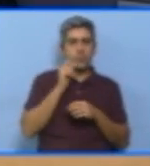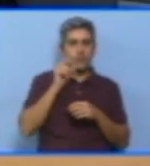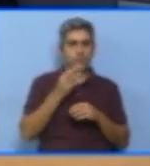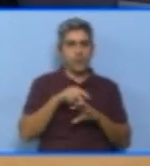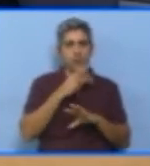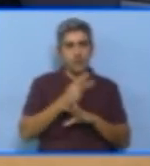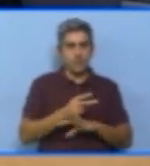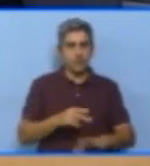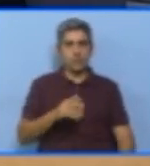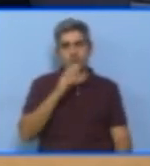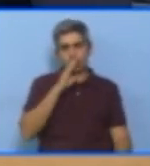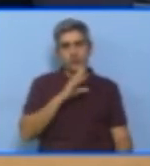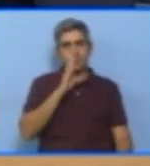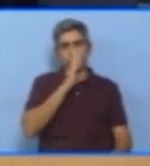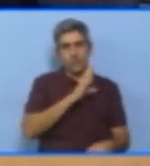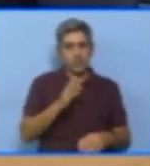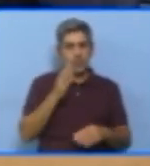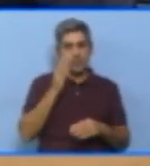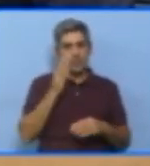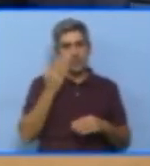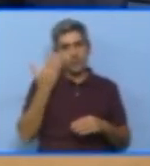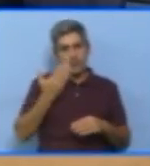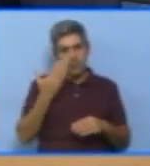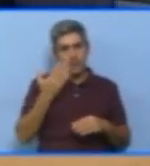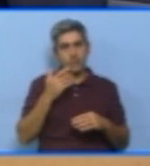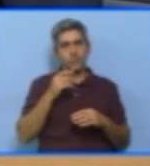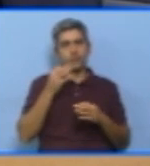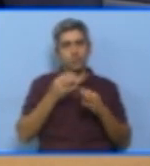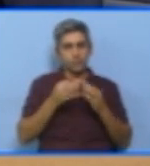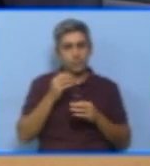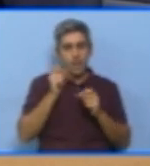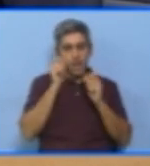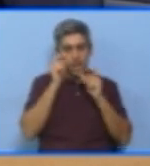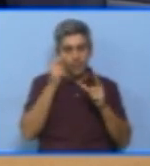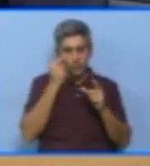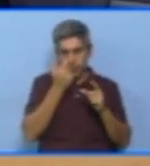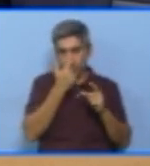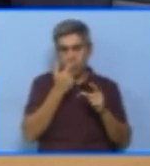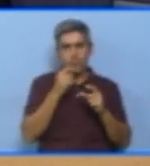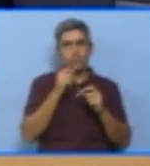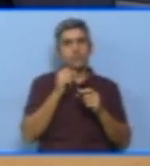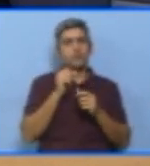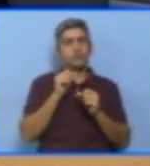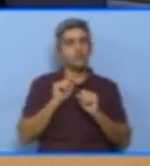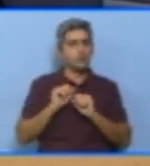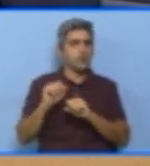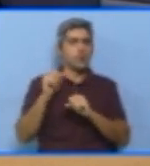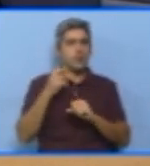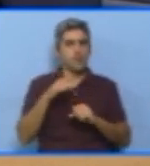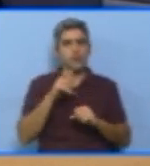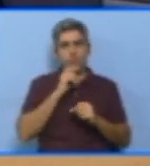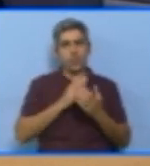caído. Se praticar o direito e a justiça, se abrir os olhos e renunciar ao mal, ele há de